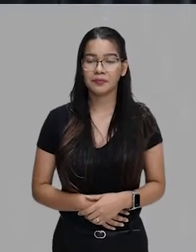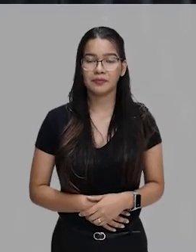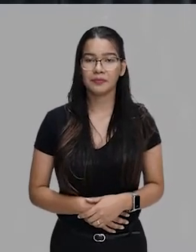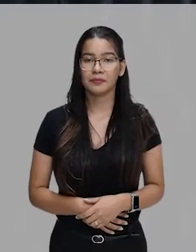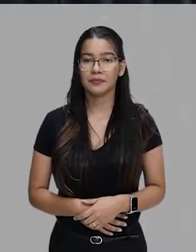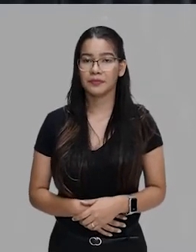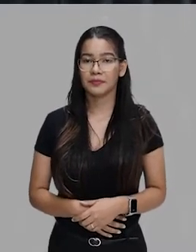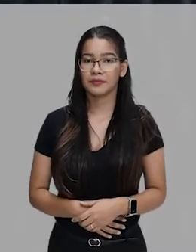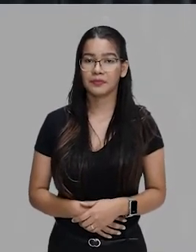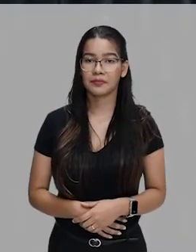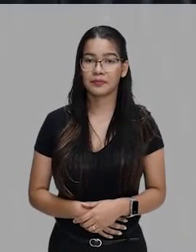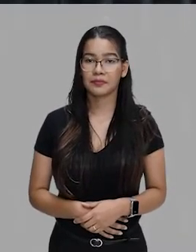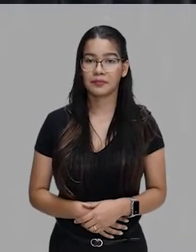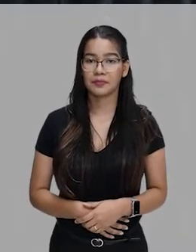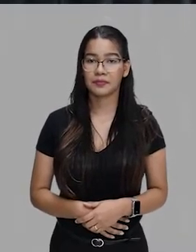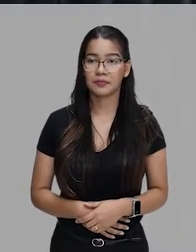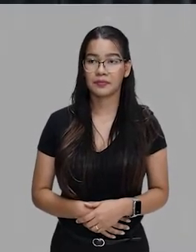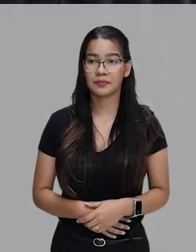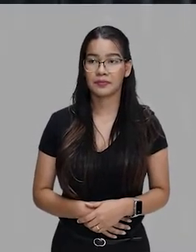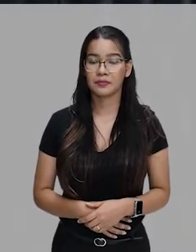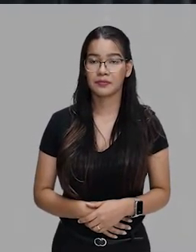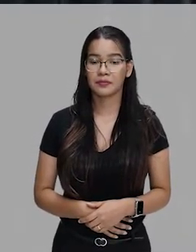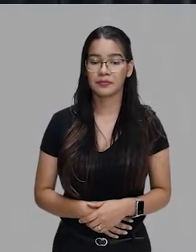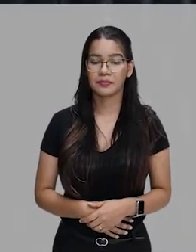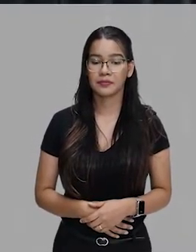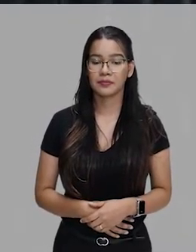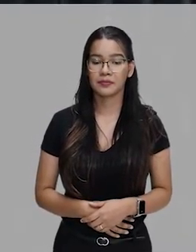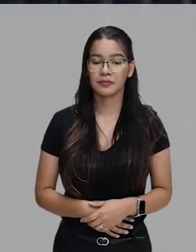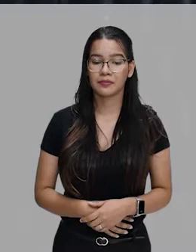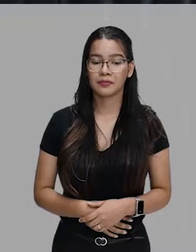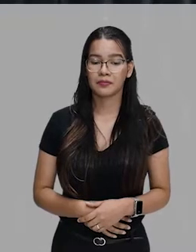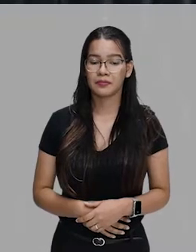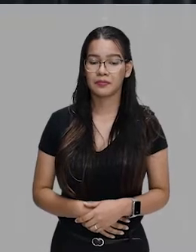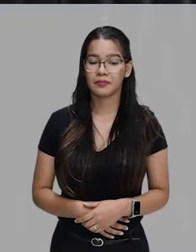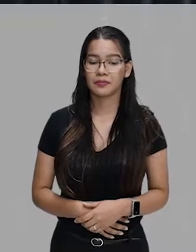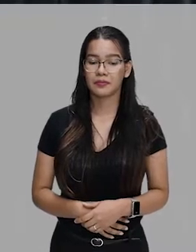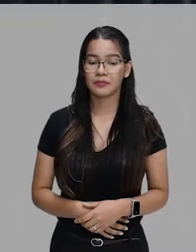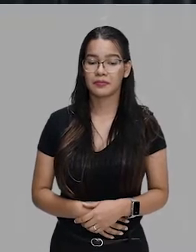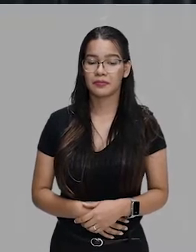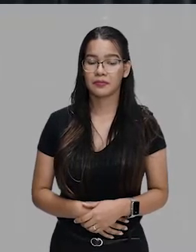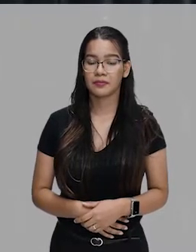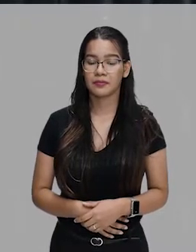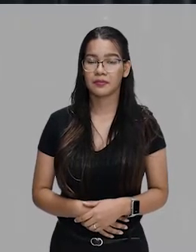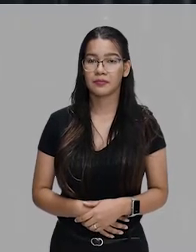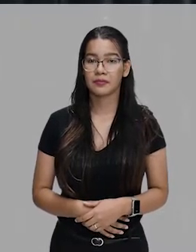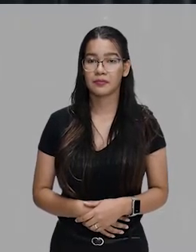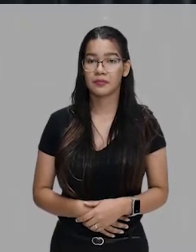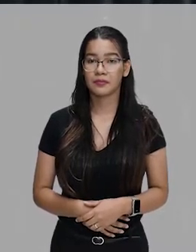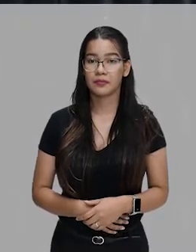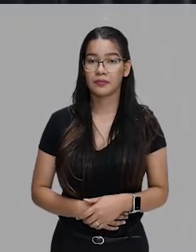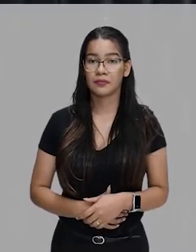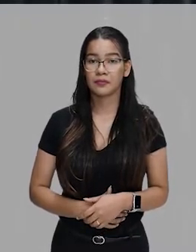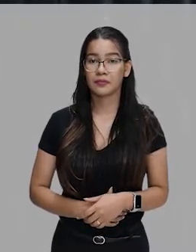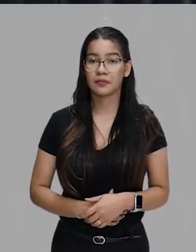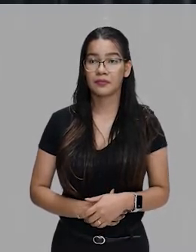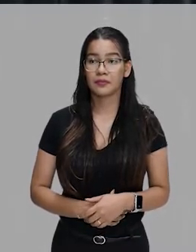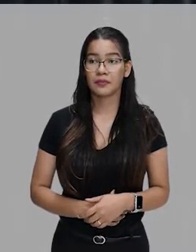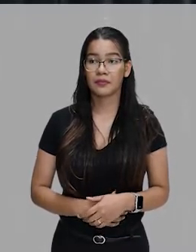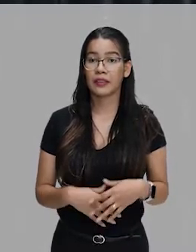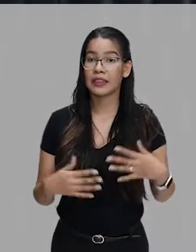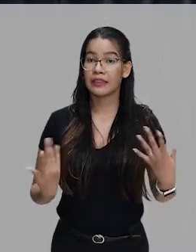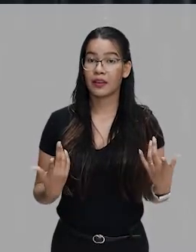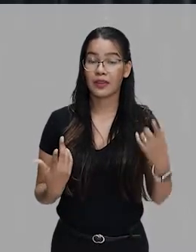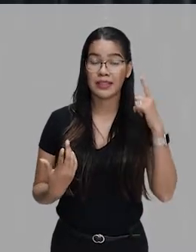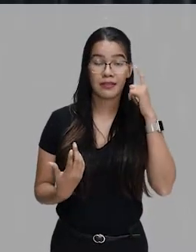grupos que têm os mesmos interesses, mas está longe de ser uma ferramenta de comunicação, de coesão entre as pessoas e grupos diferentes.